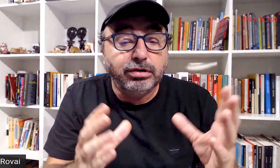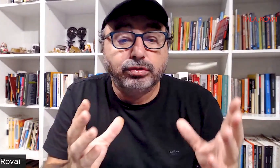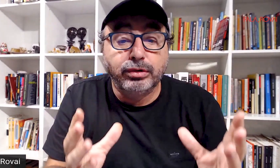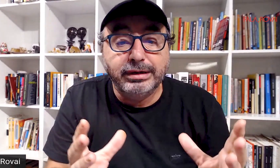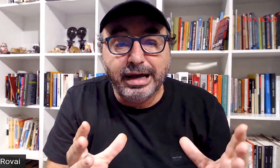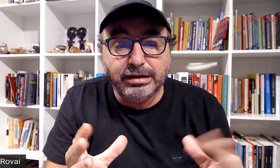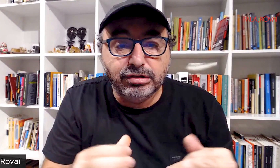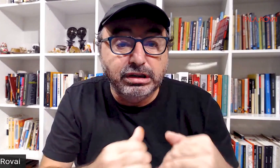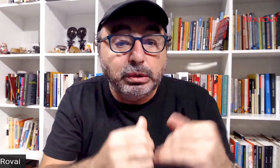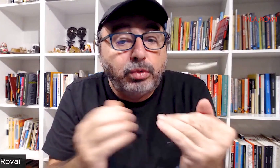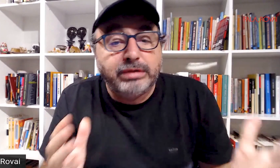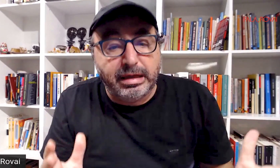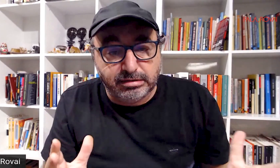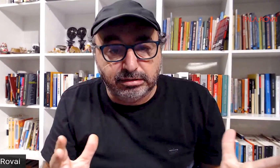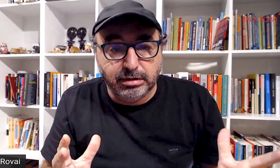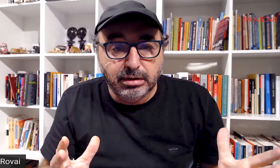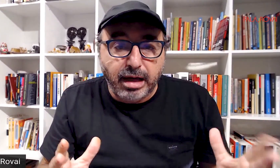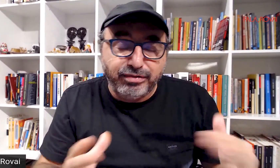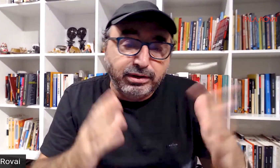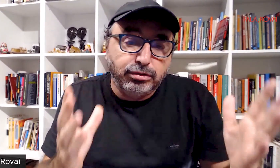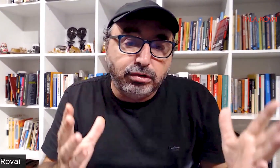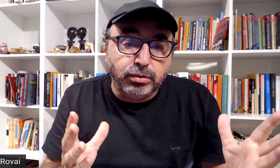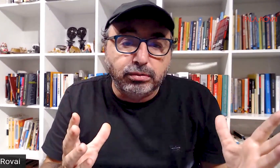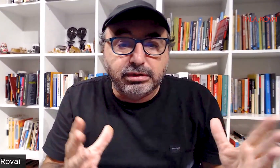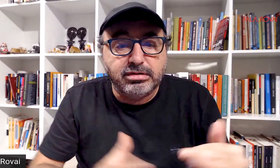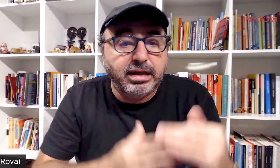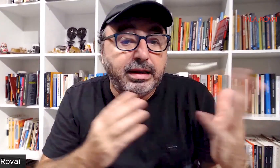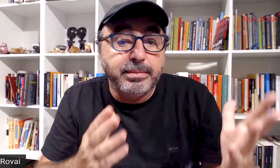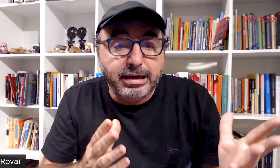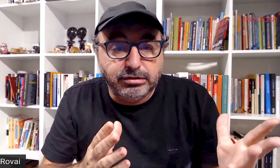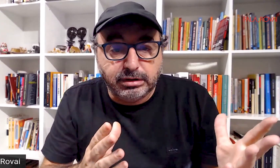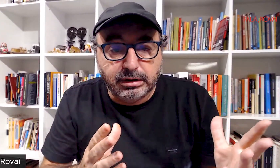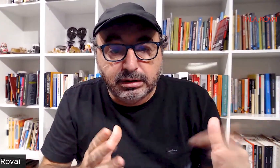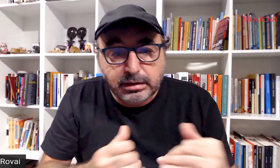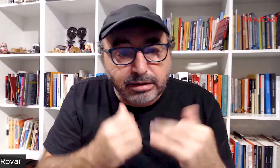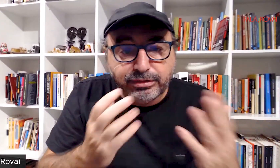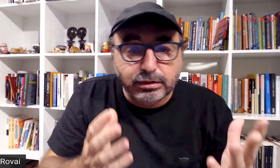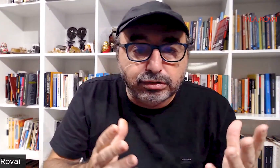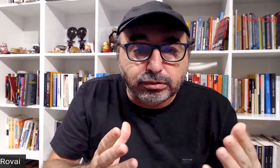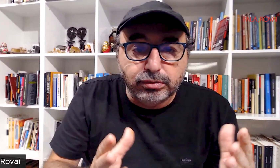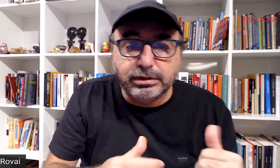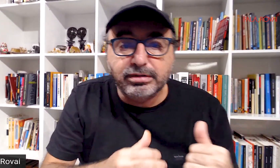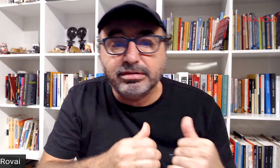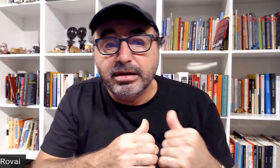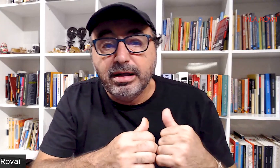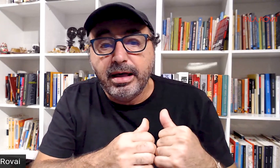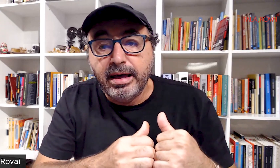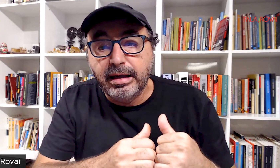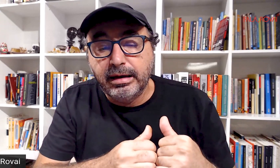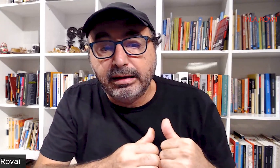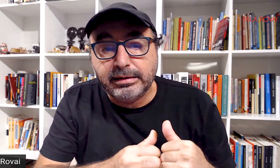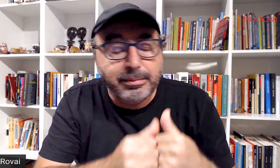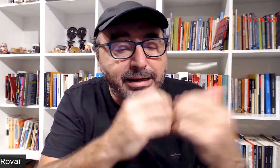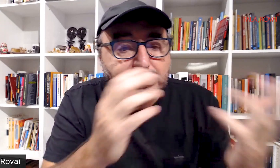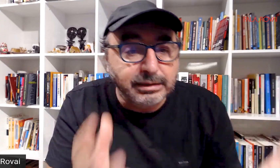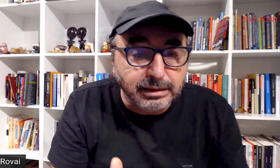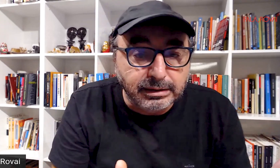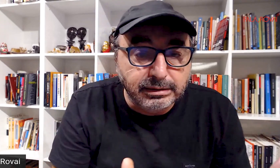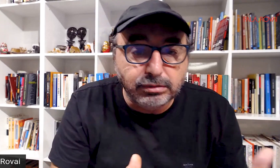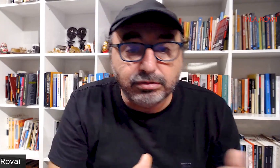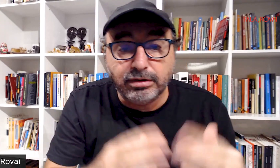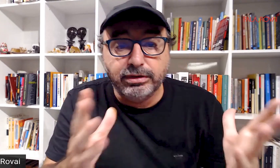de autoridade inconteste afinal de contas Ela é médica afinal de contas ela